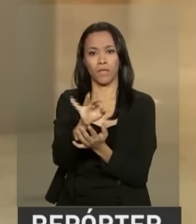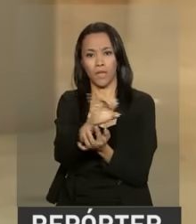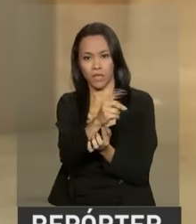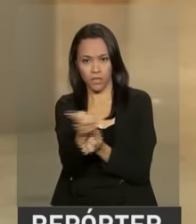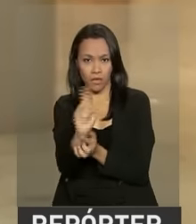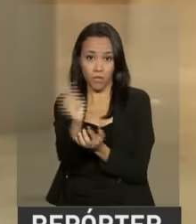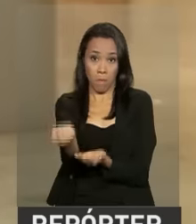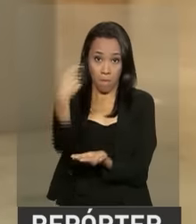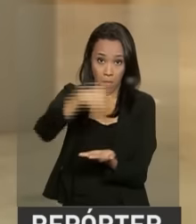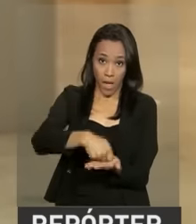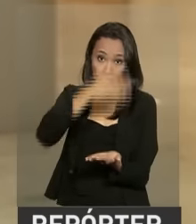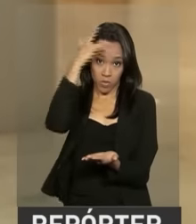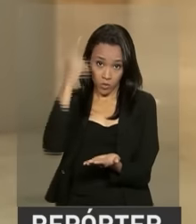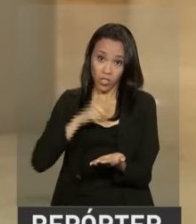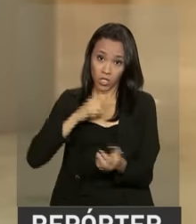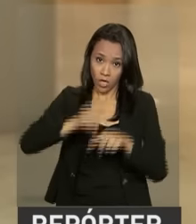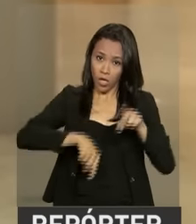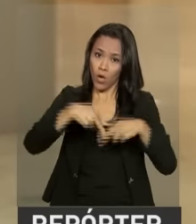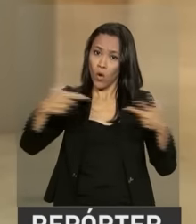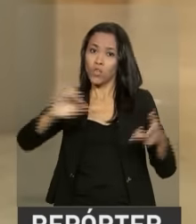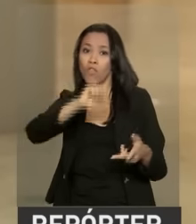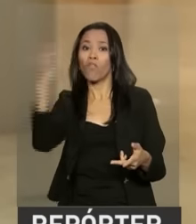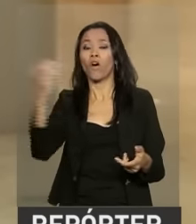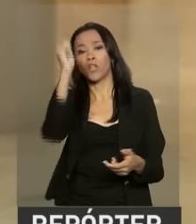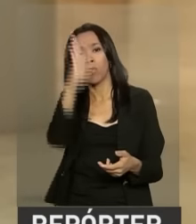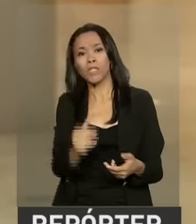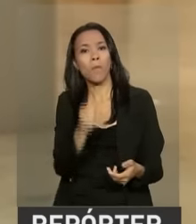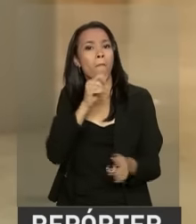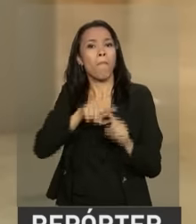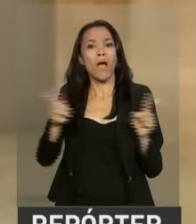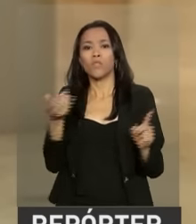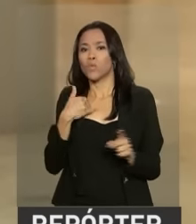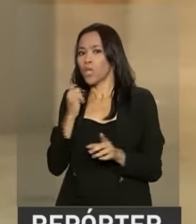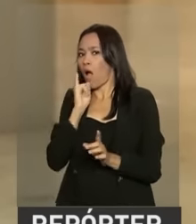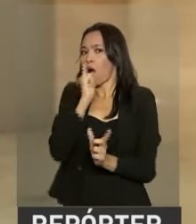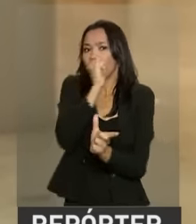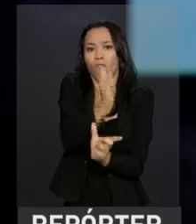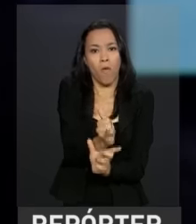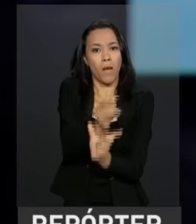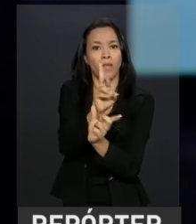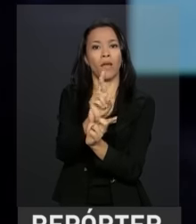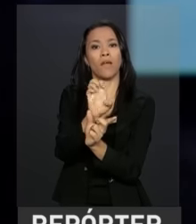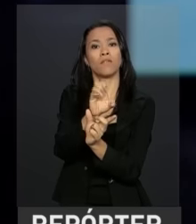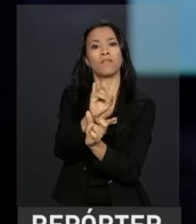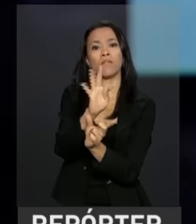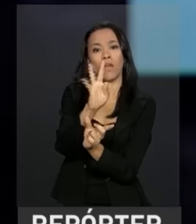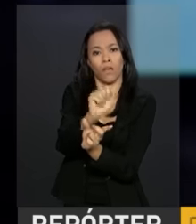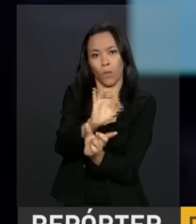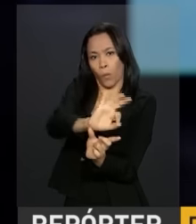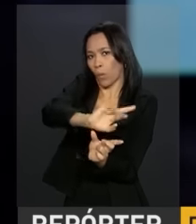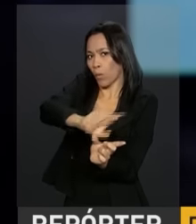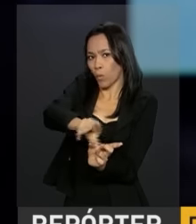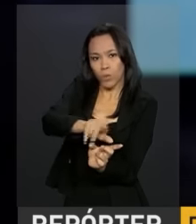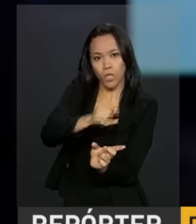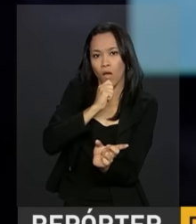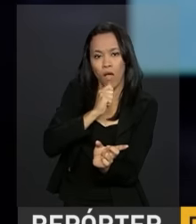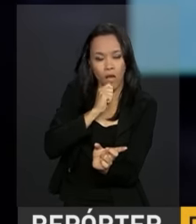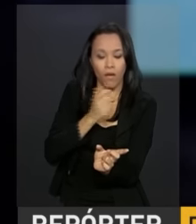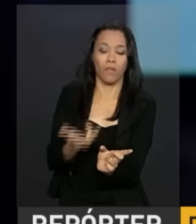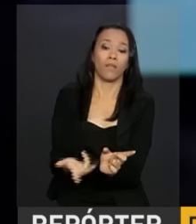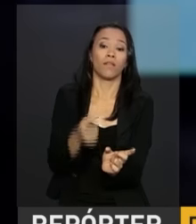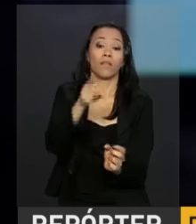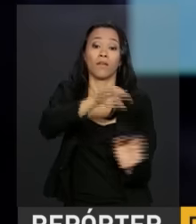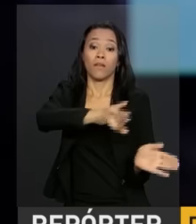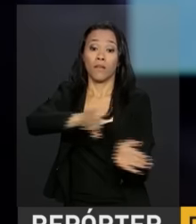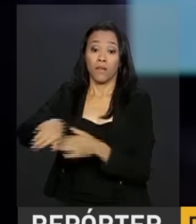contribuintes que tinham recursos não declarados à Receita Federal no exterior nós estamos muito próximos de